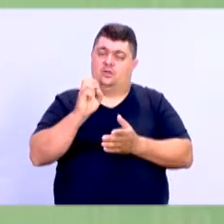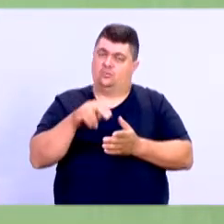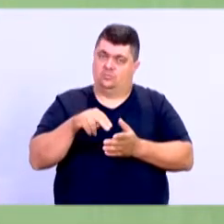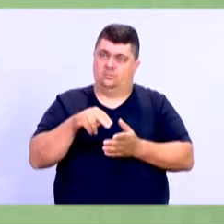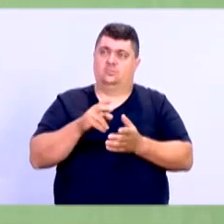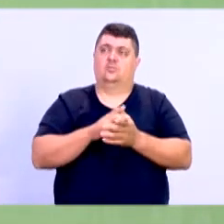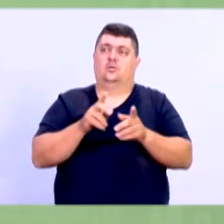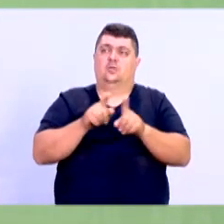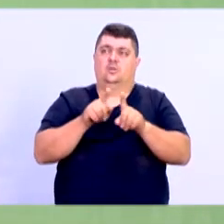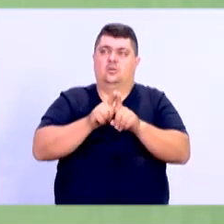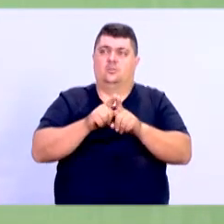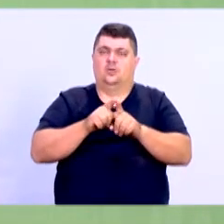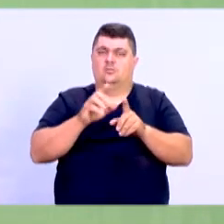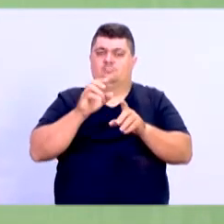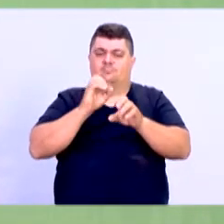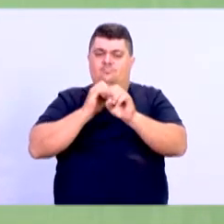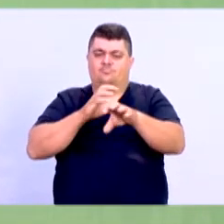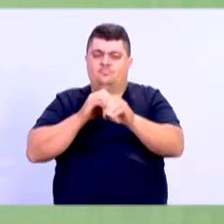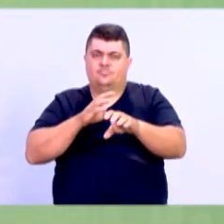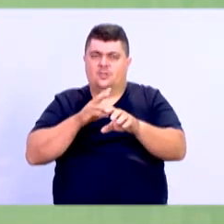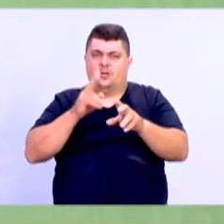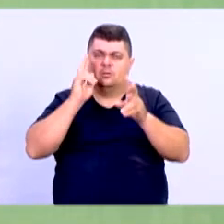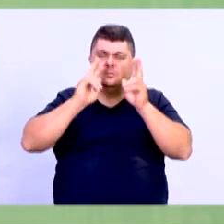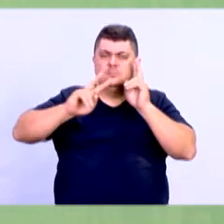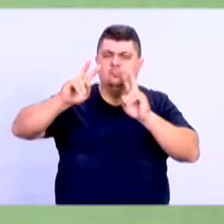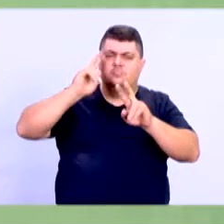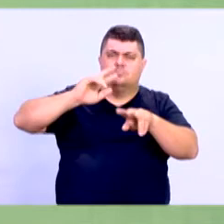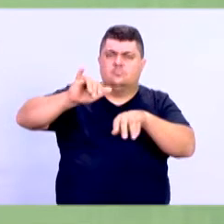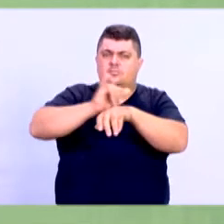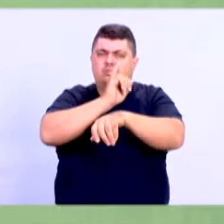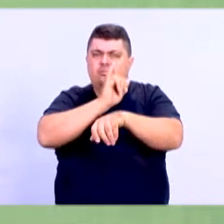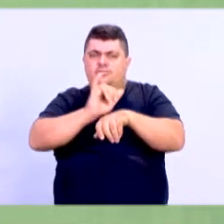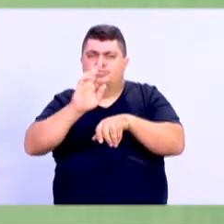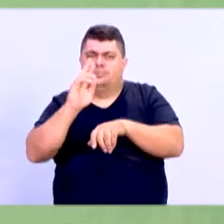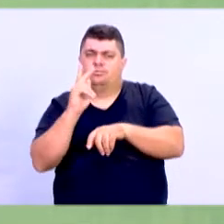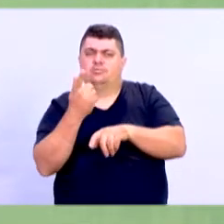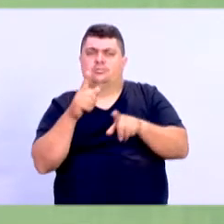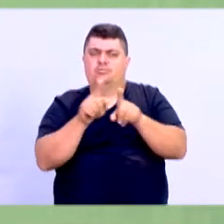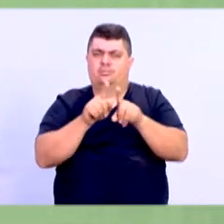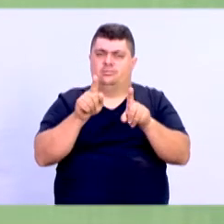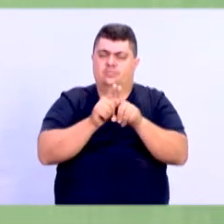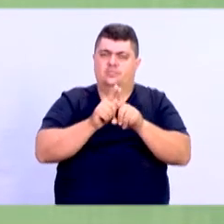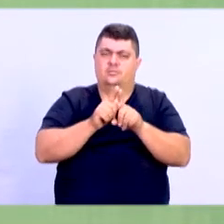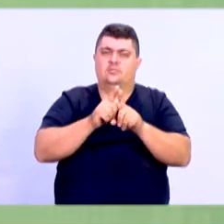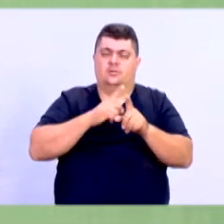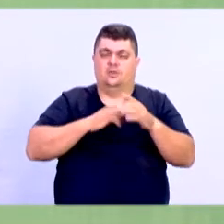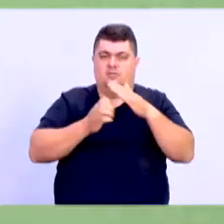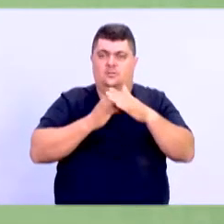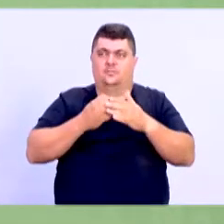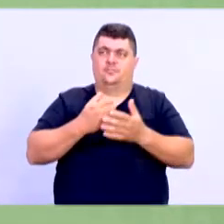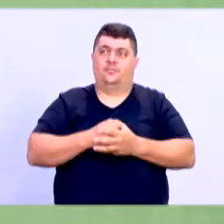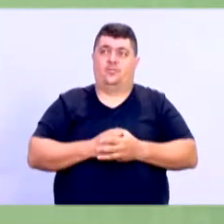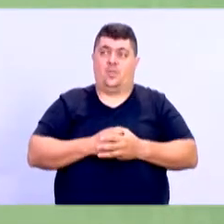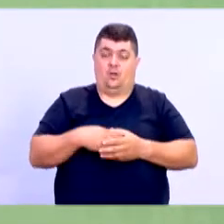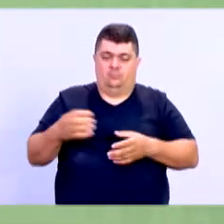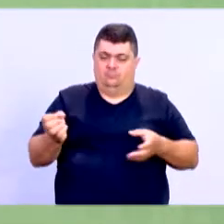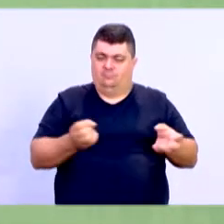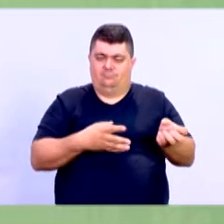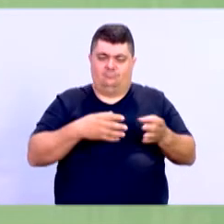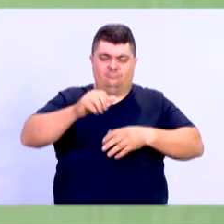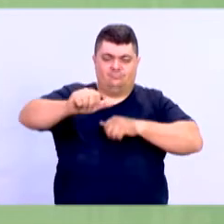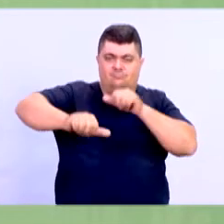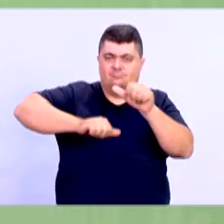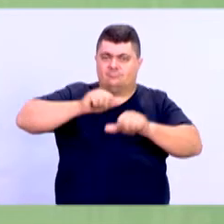especificamente. Consultoria e visão estratégica a área de recursos humanos fornece para a empresa. Inovação